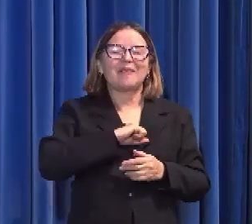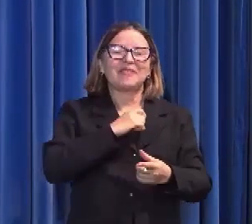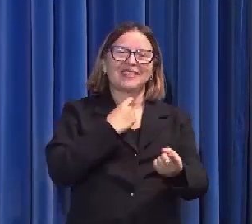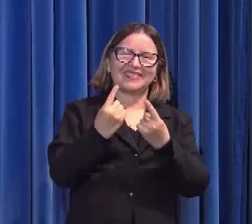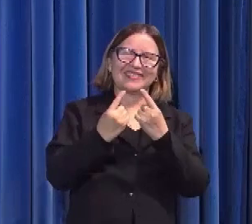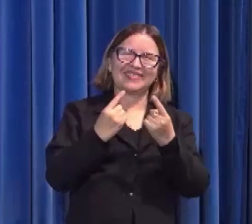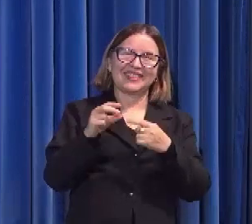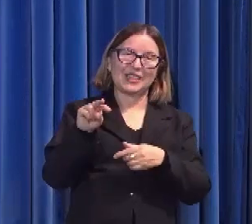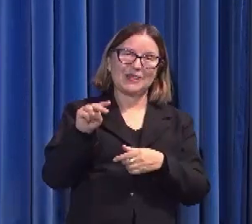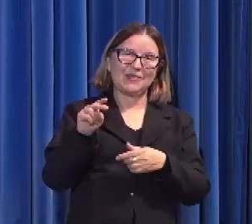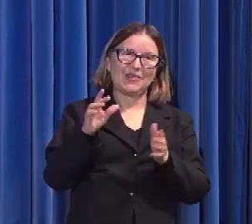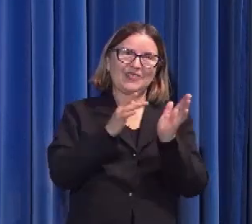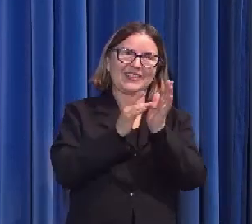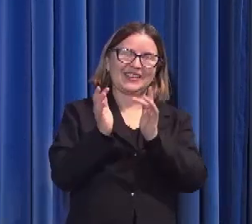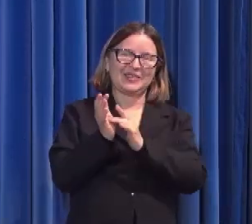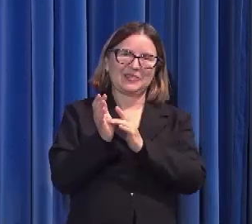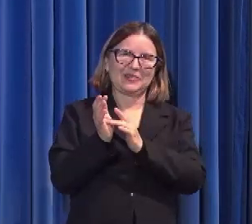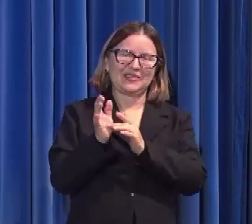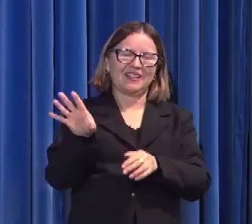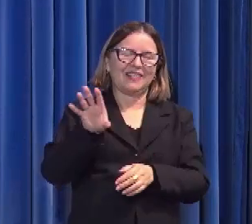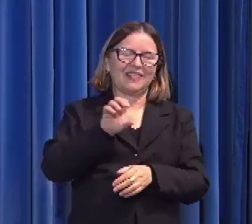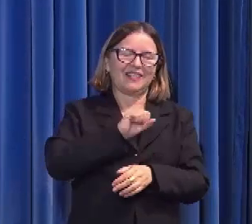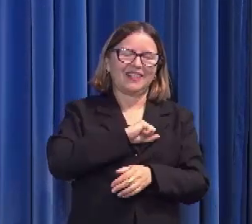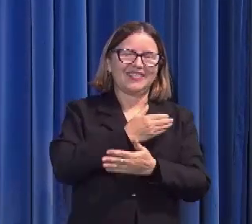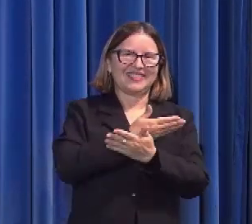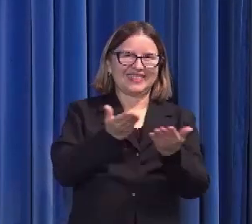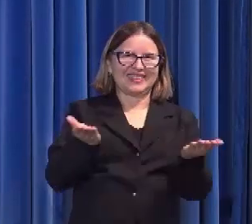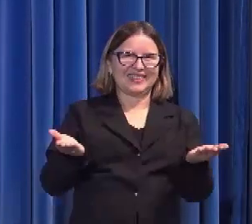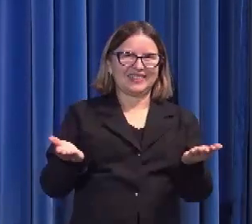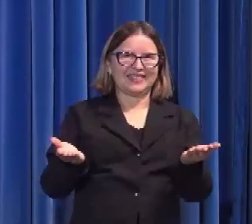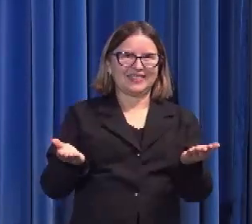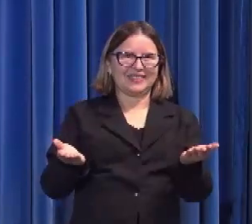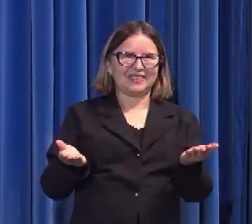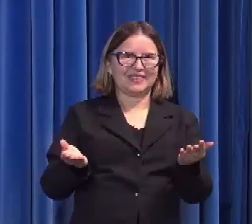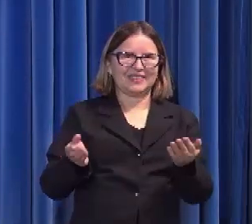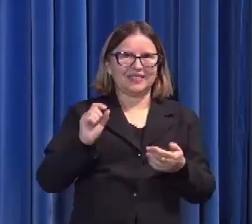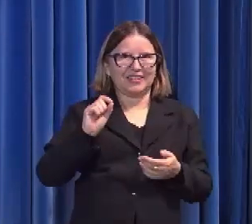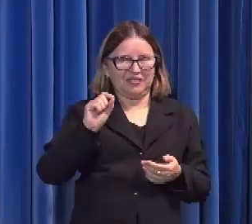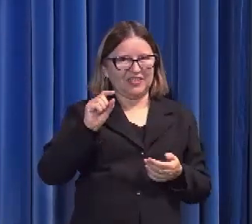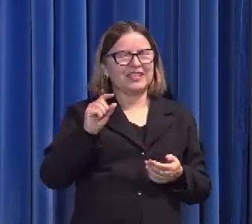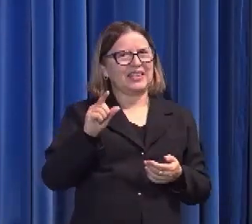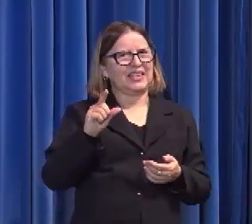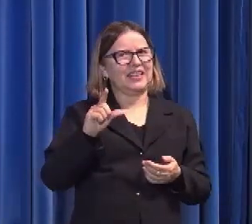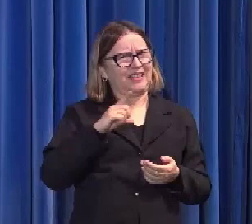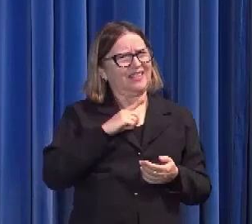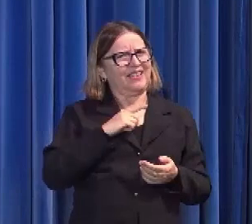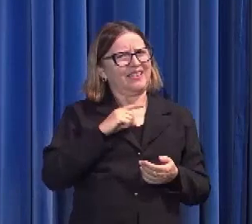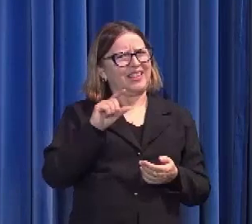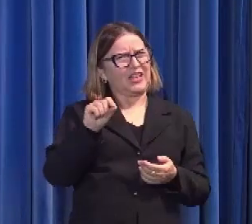assim como eu usando Qual é a opção que você tem